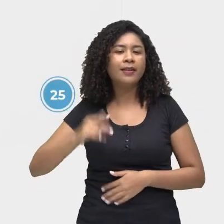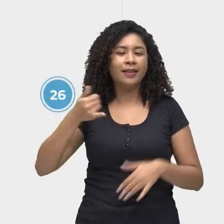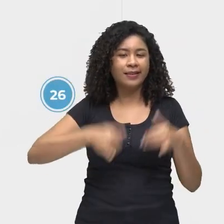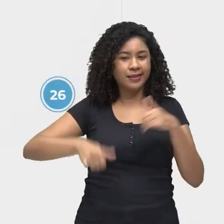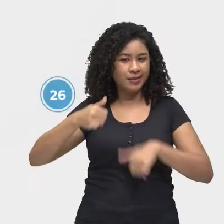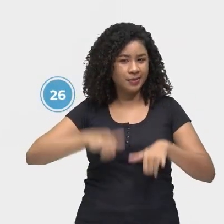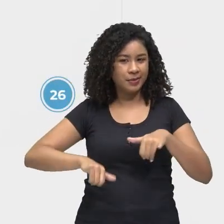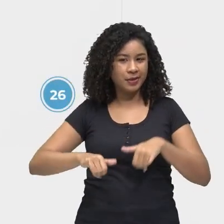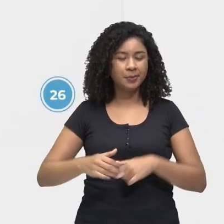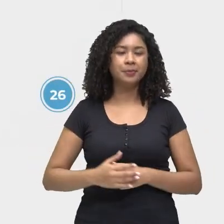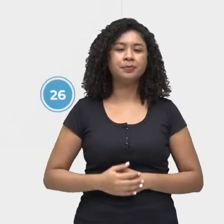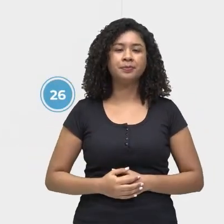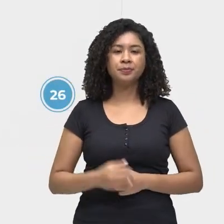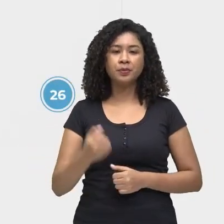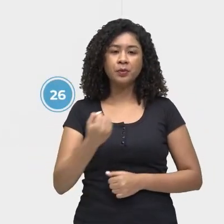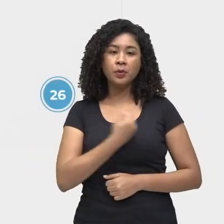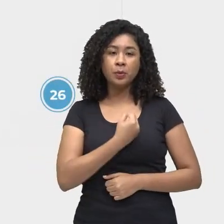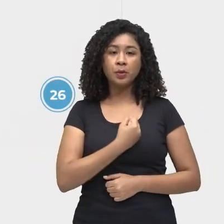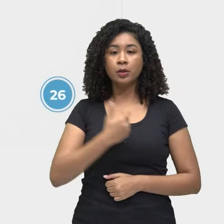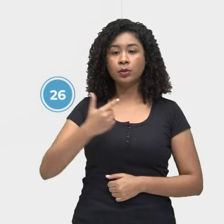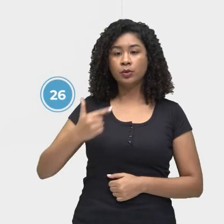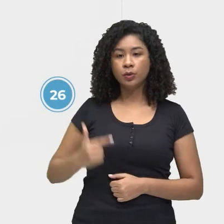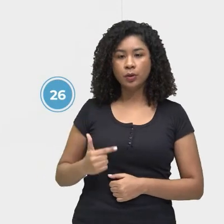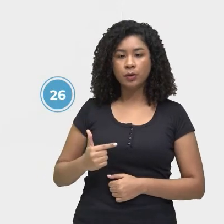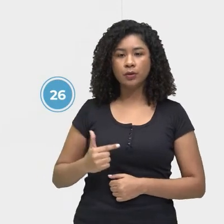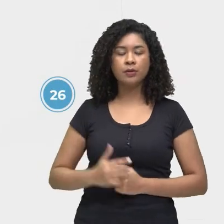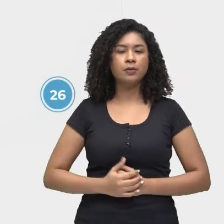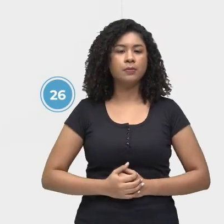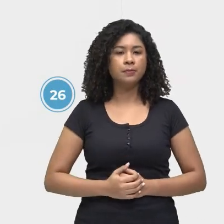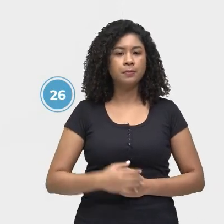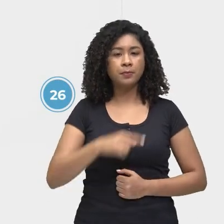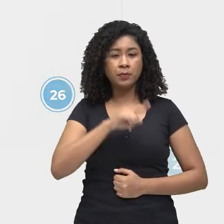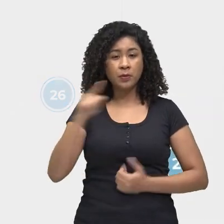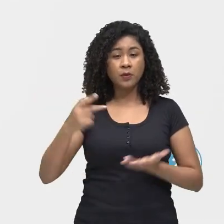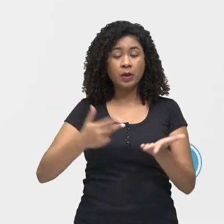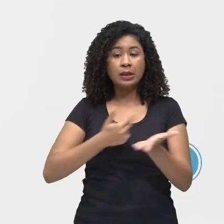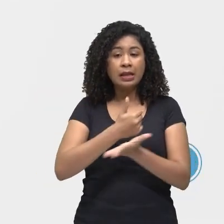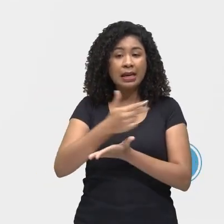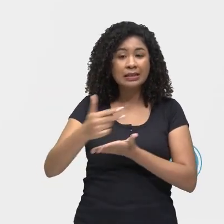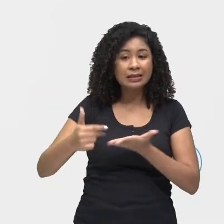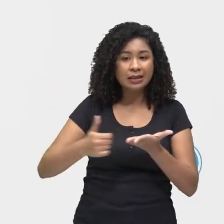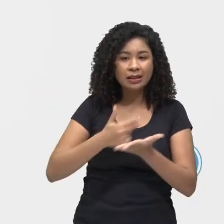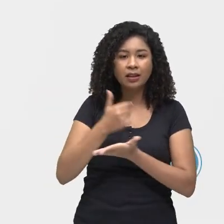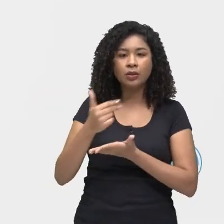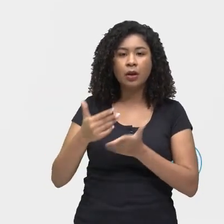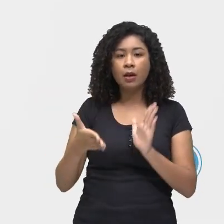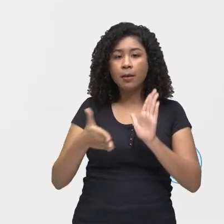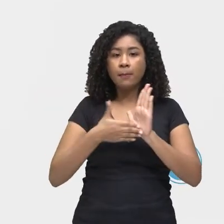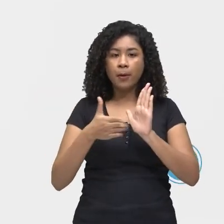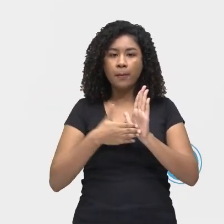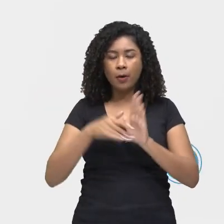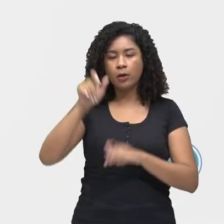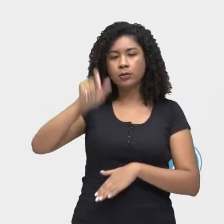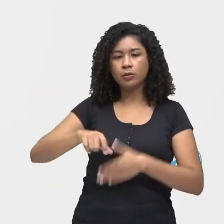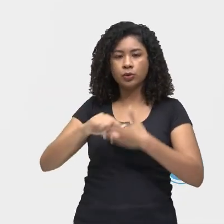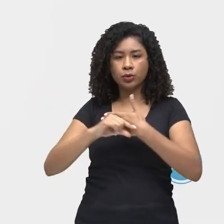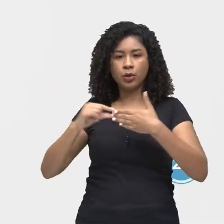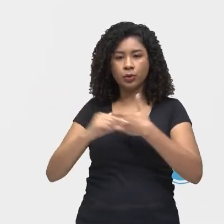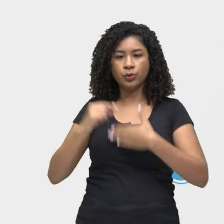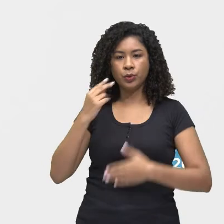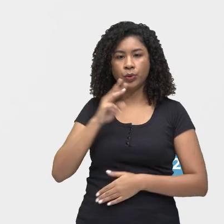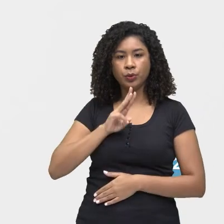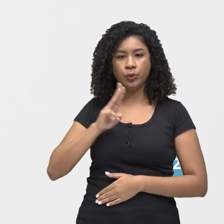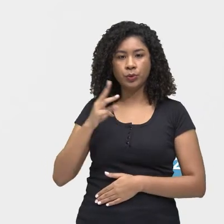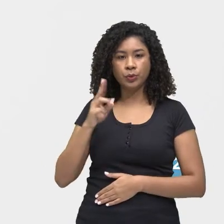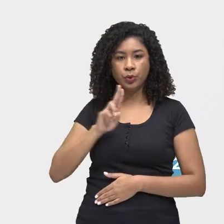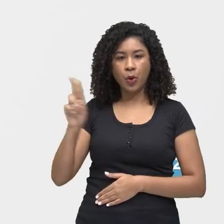Questão 2. Vocês farão desenho dos modelos atômicos propostos por Dalton, Thomson e